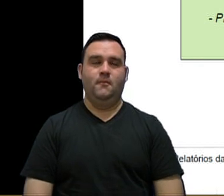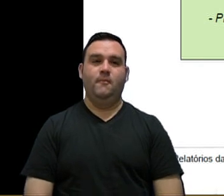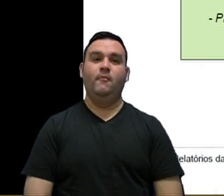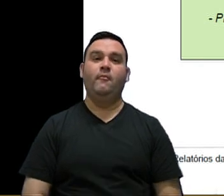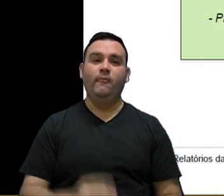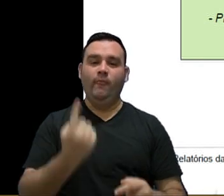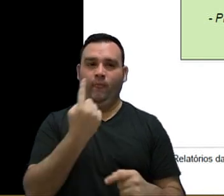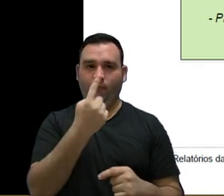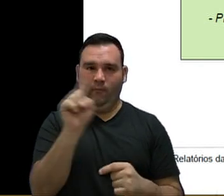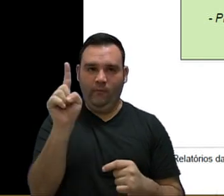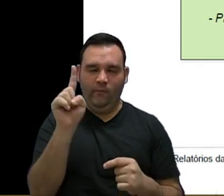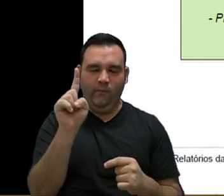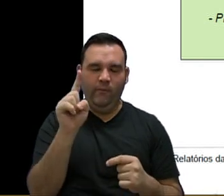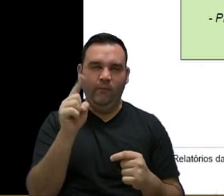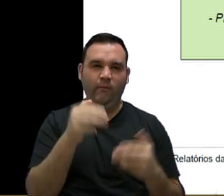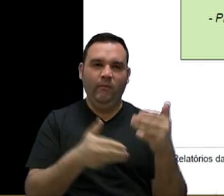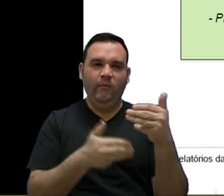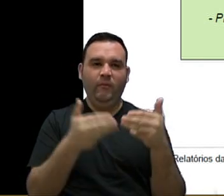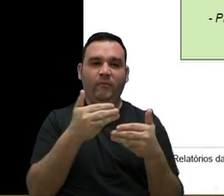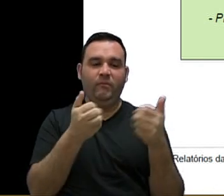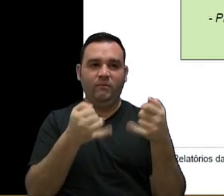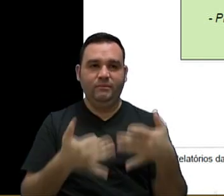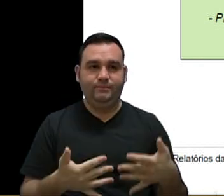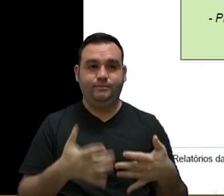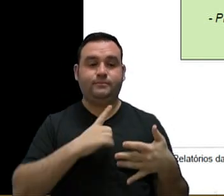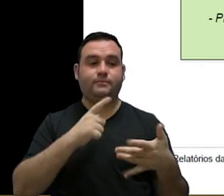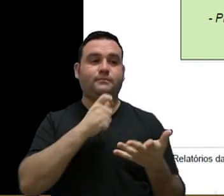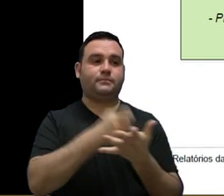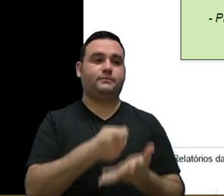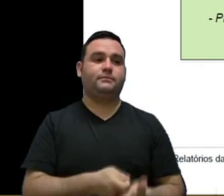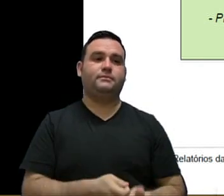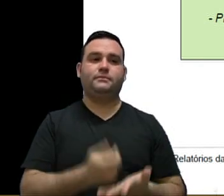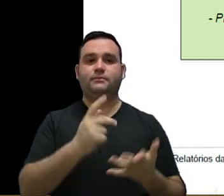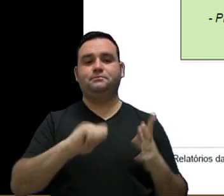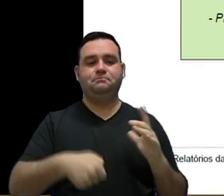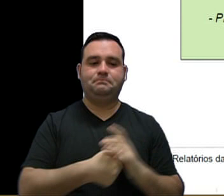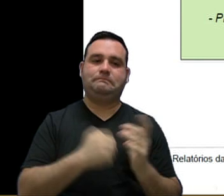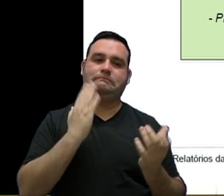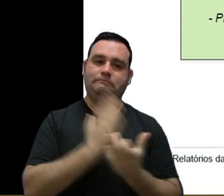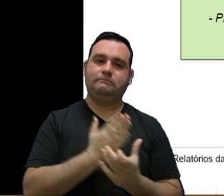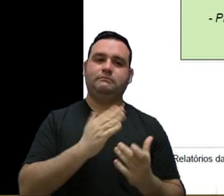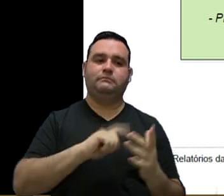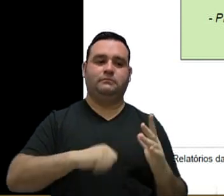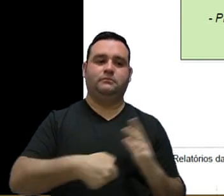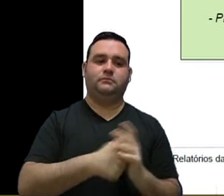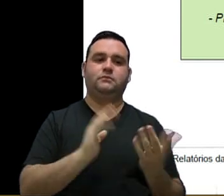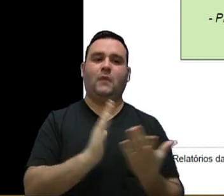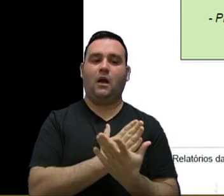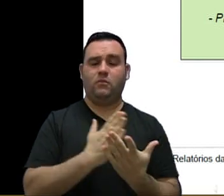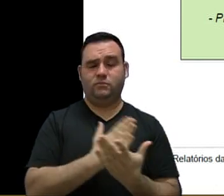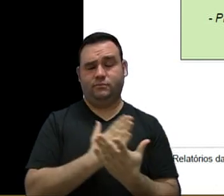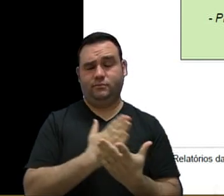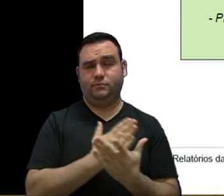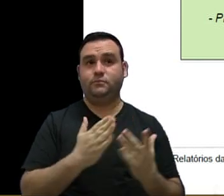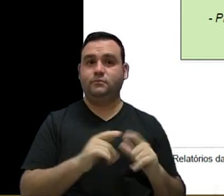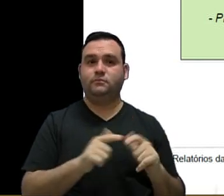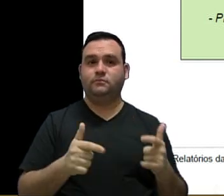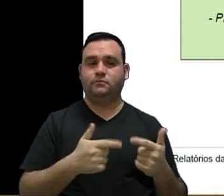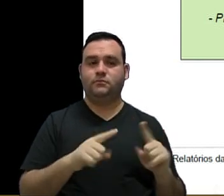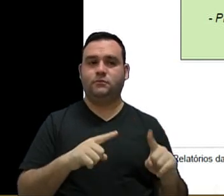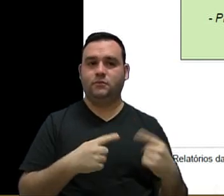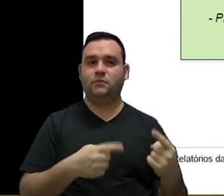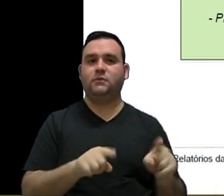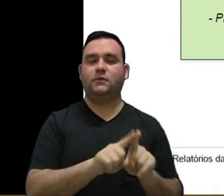o último quadro são os valores a pagar indenizações são processos que estão abertos